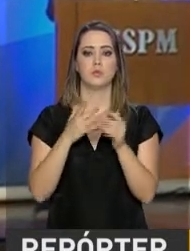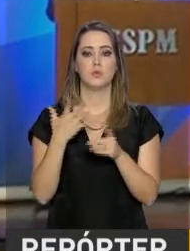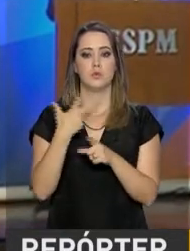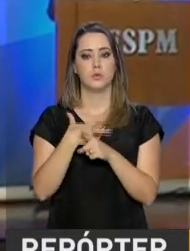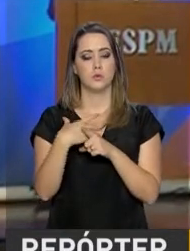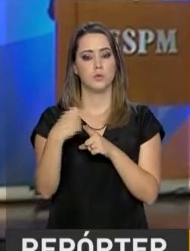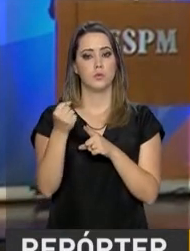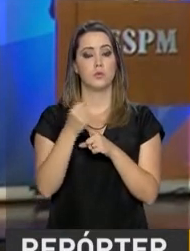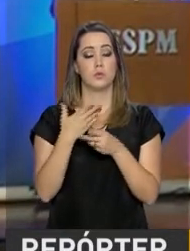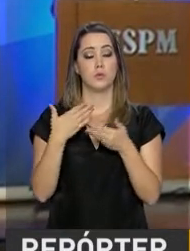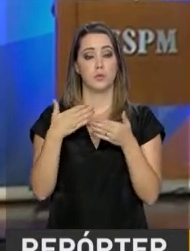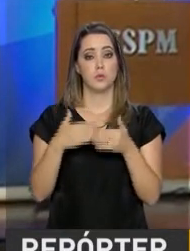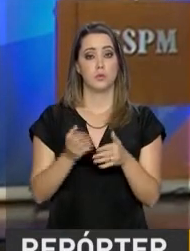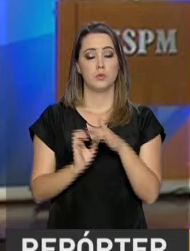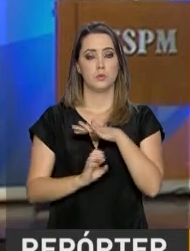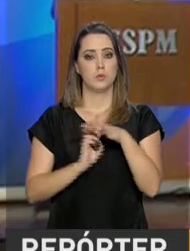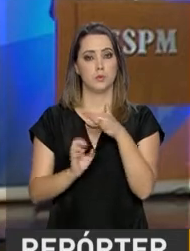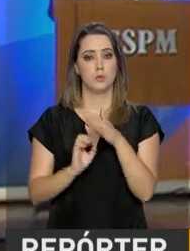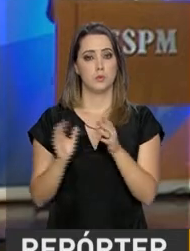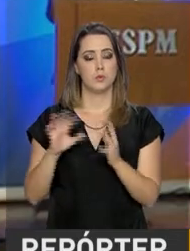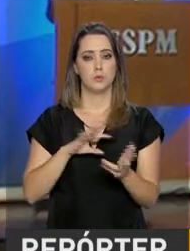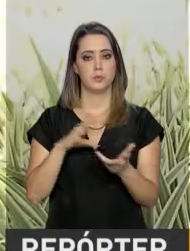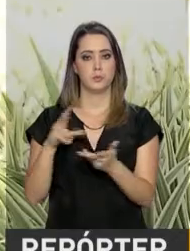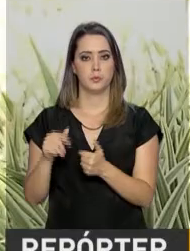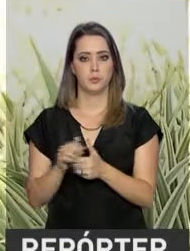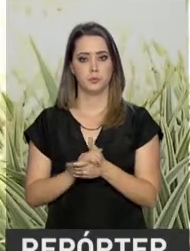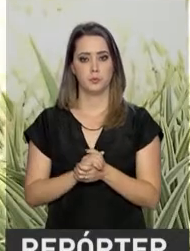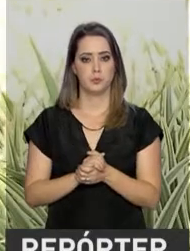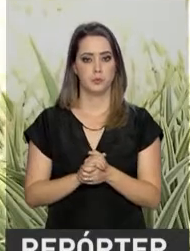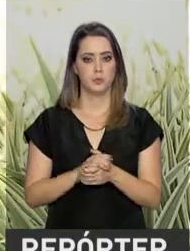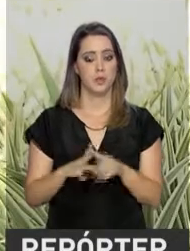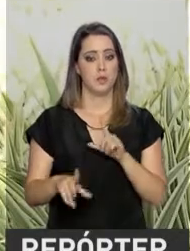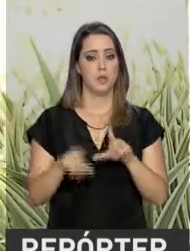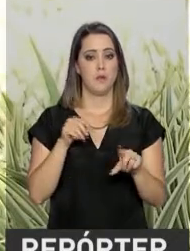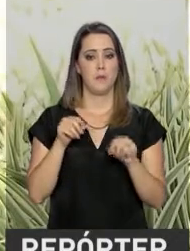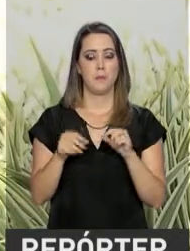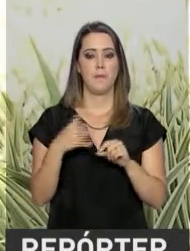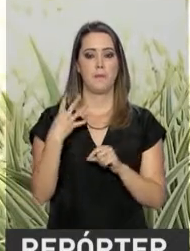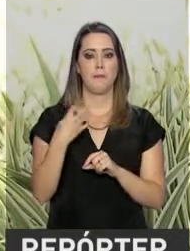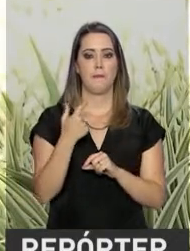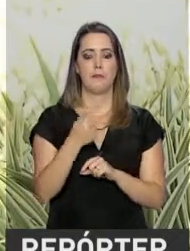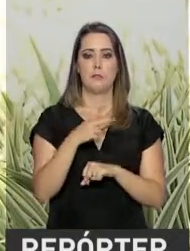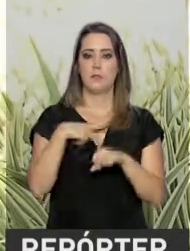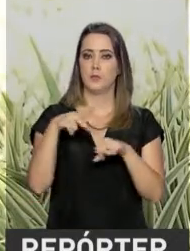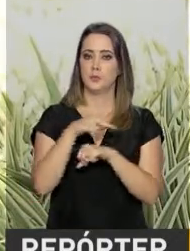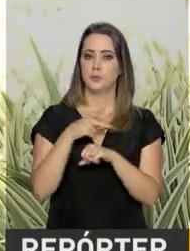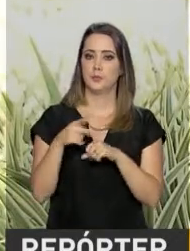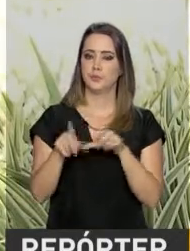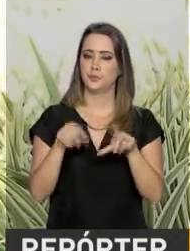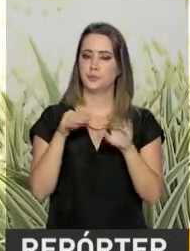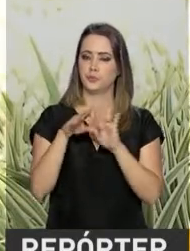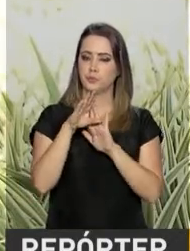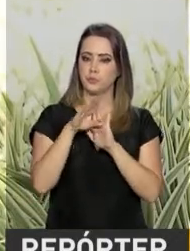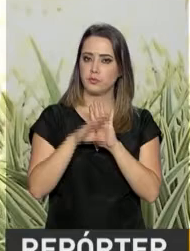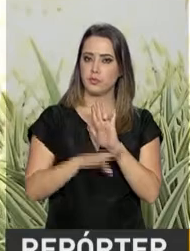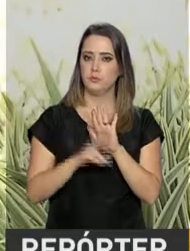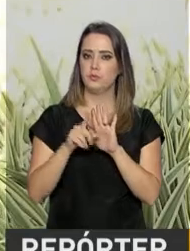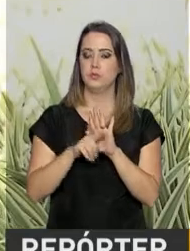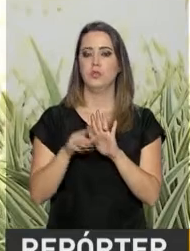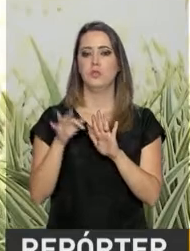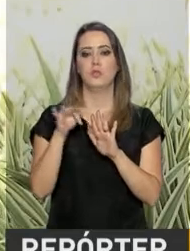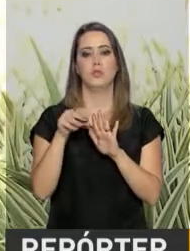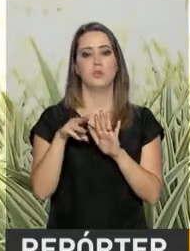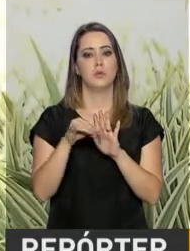sucesso em seus empreendimentos internacionais a escolha dos 47 países levou em conta a lista de emergentes do fundo monetário